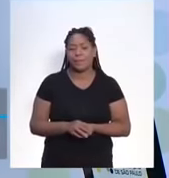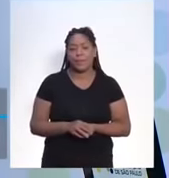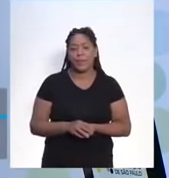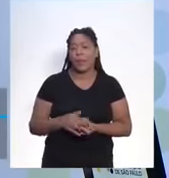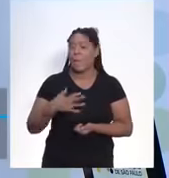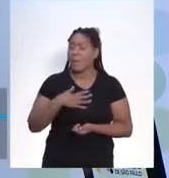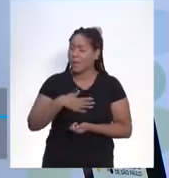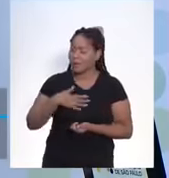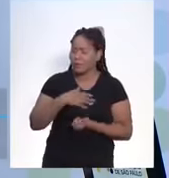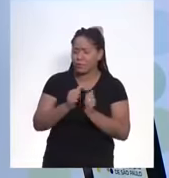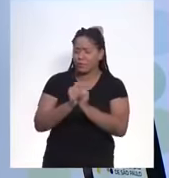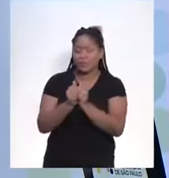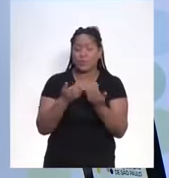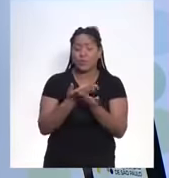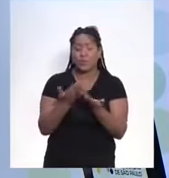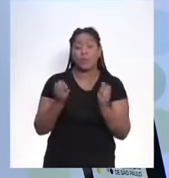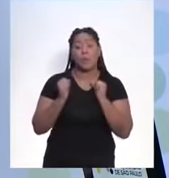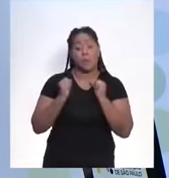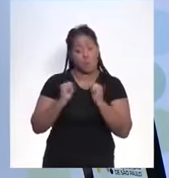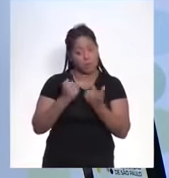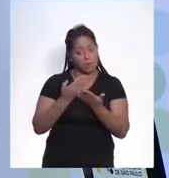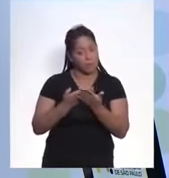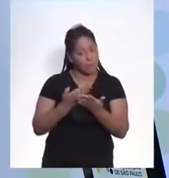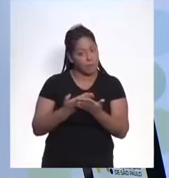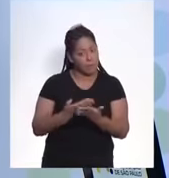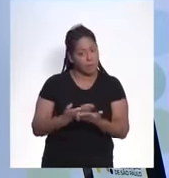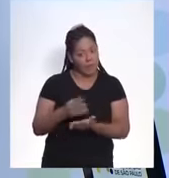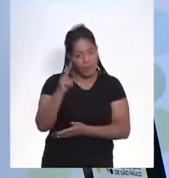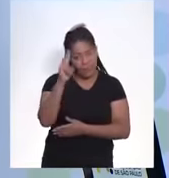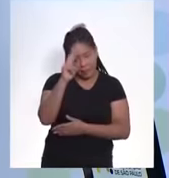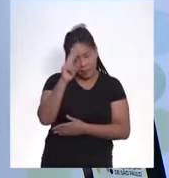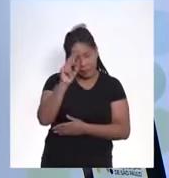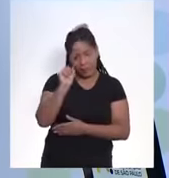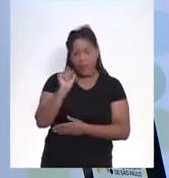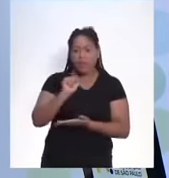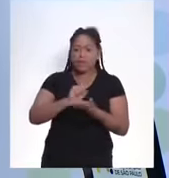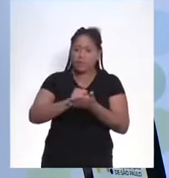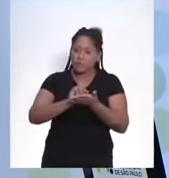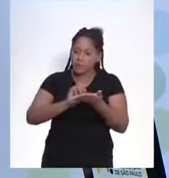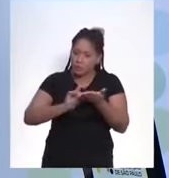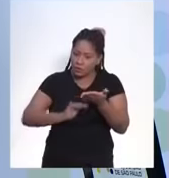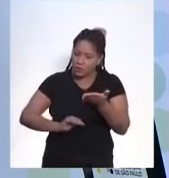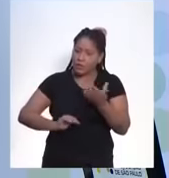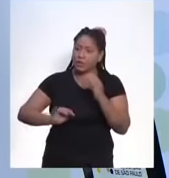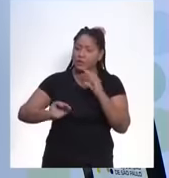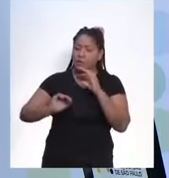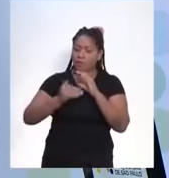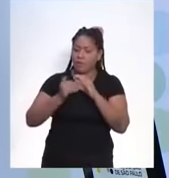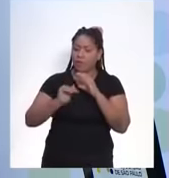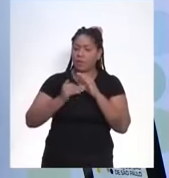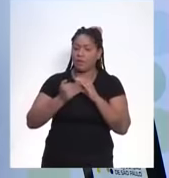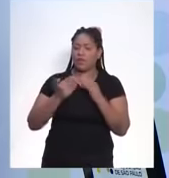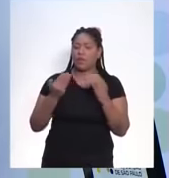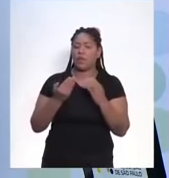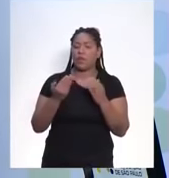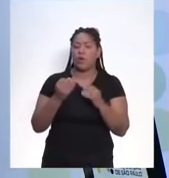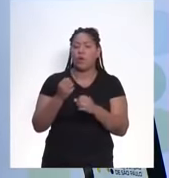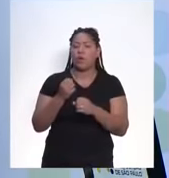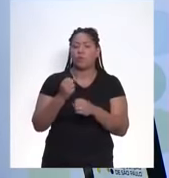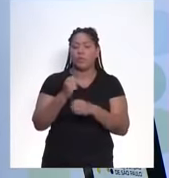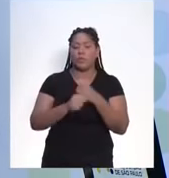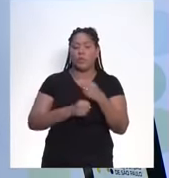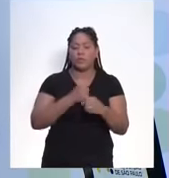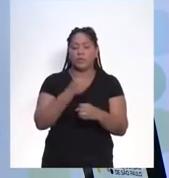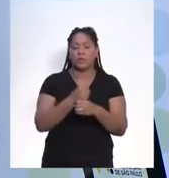máximo a aula aí continua os estudos lembrando não deixem de entregar as atividades estamos Encerrando o ano então